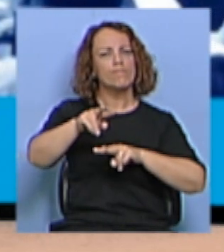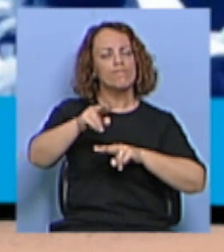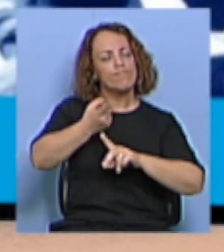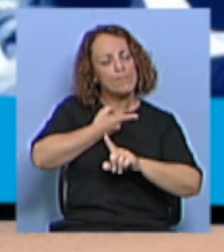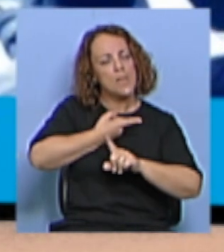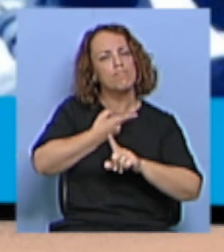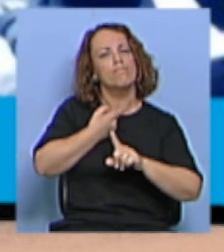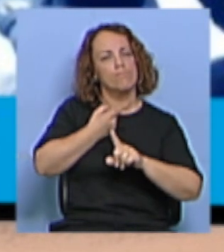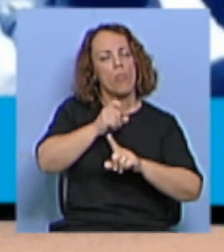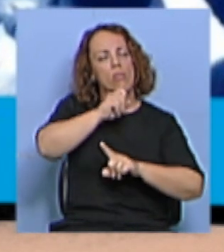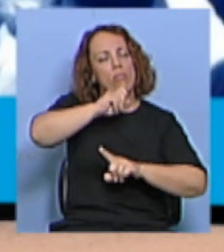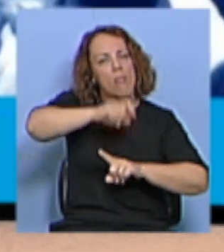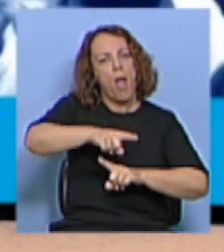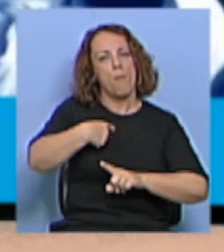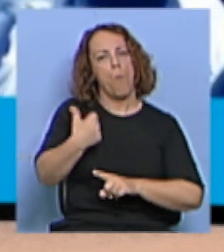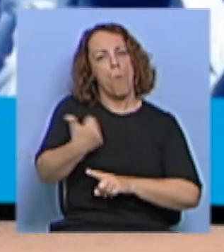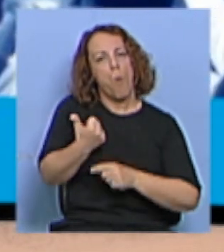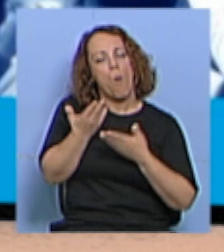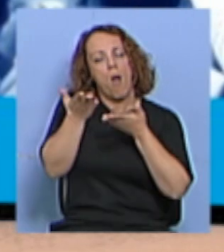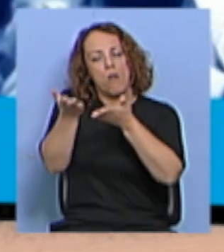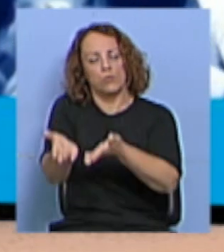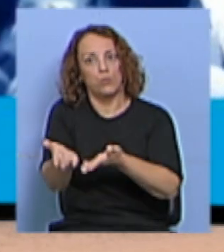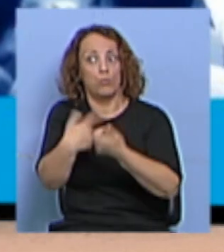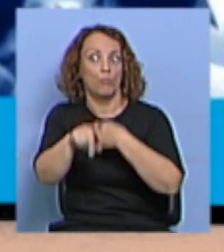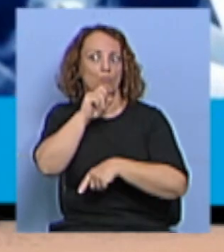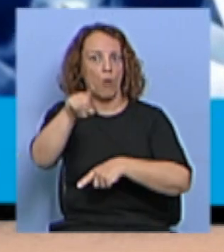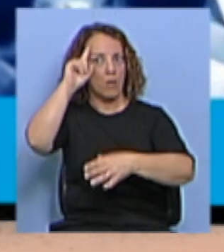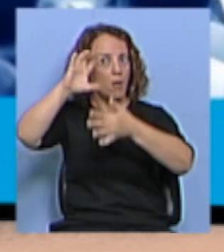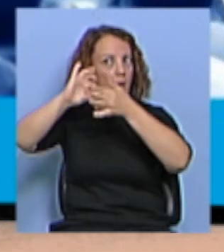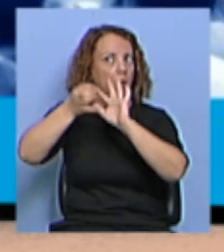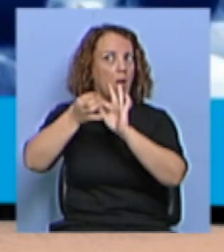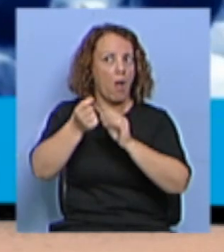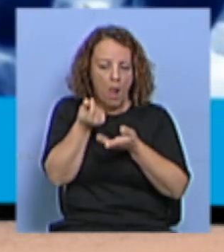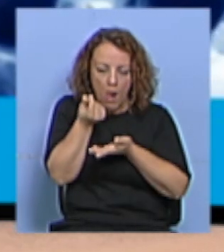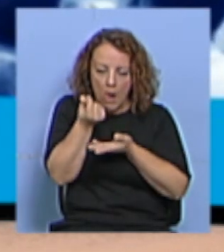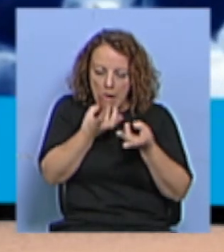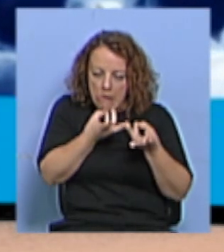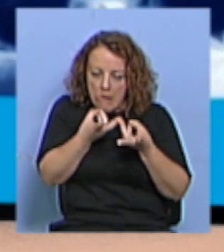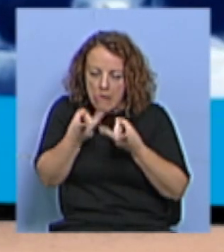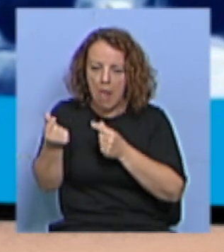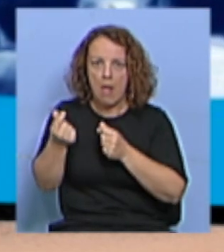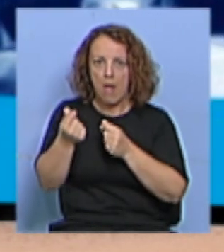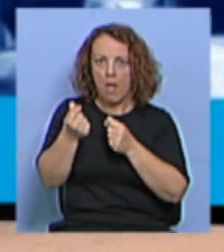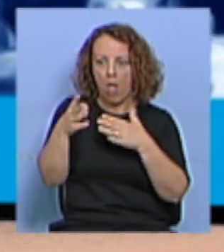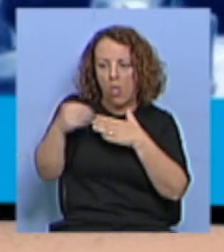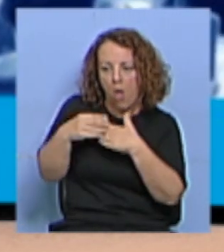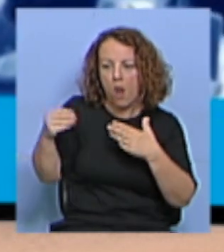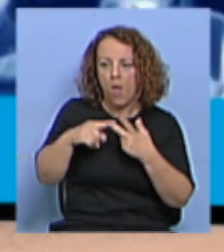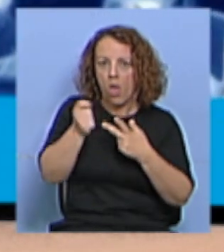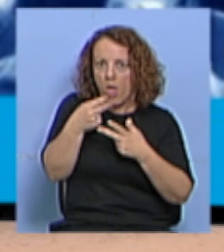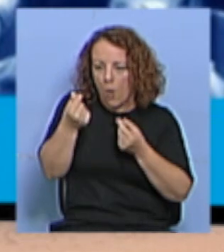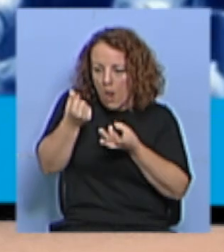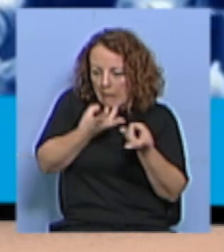generosos, então sairemos dessa lógica da dívida e do estar a contar euro a euro ou dólar a dólar e podemos libertar